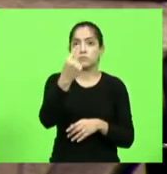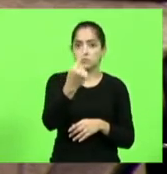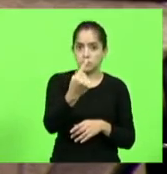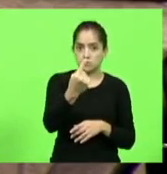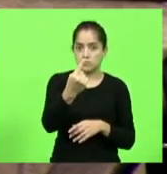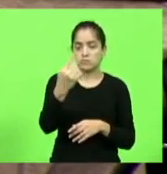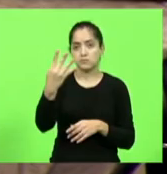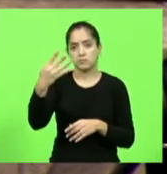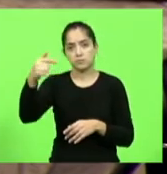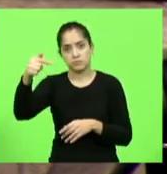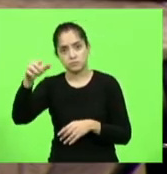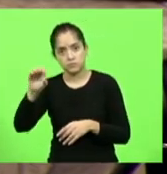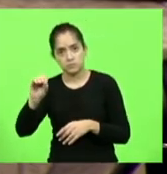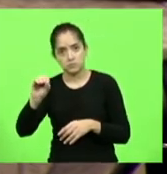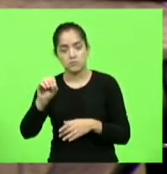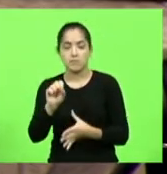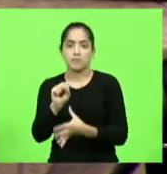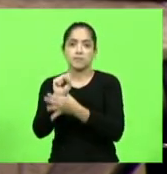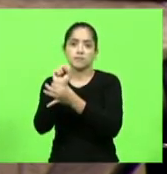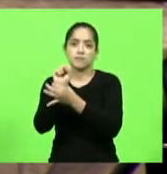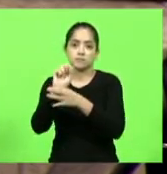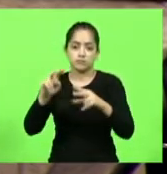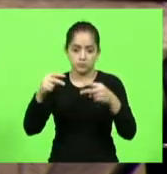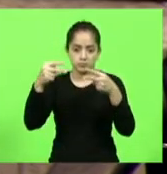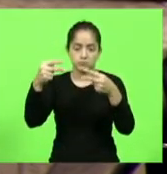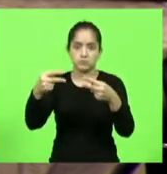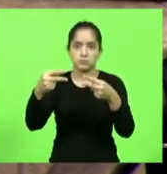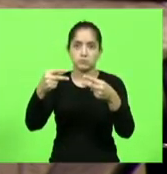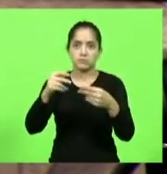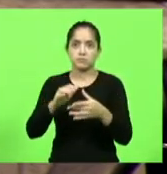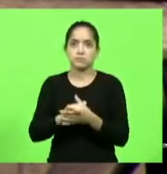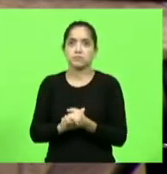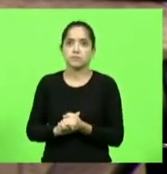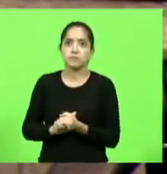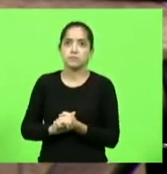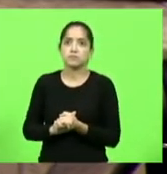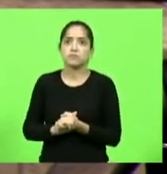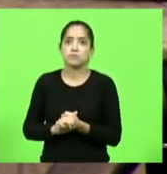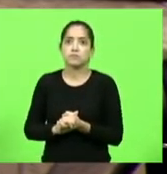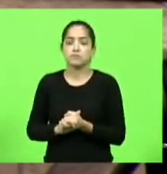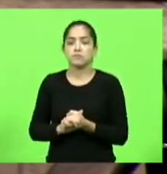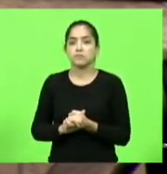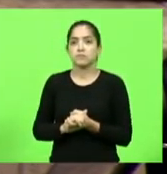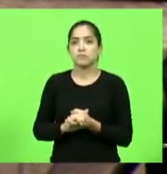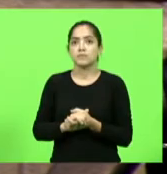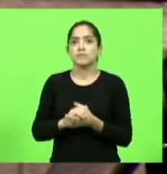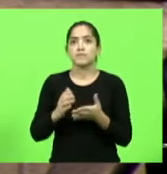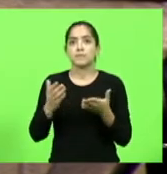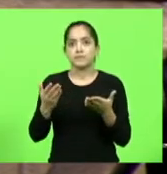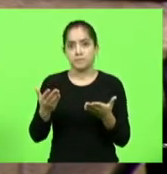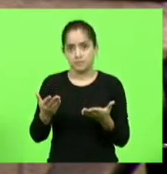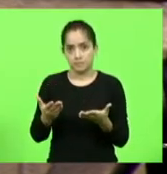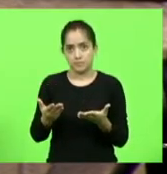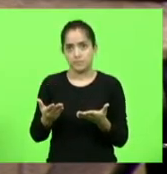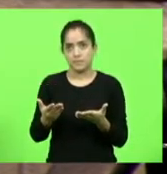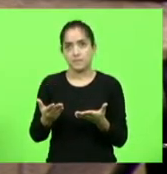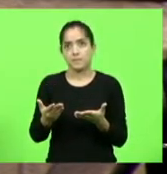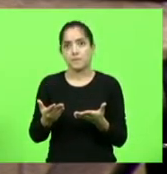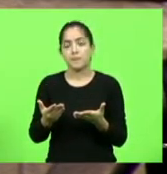garantiu que vai duplicar, então nós não precisamos fazer. Digo, Raimundo, nesses termos... Mais 5 minutos,